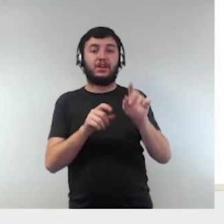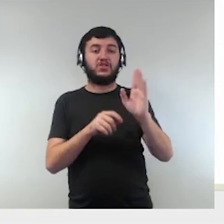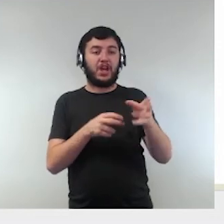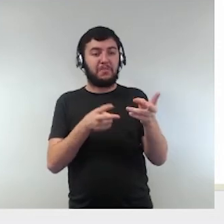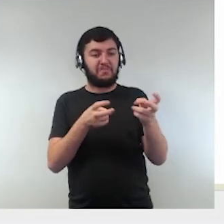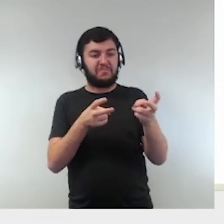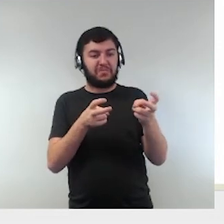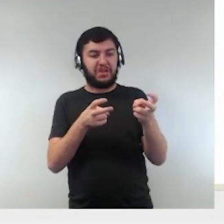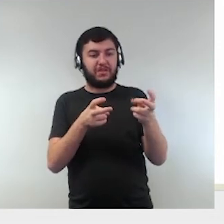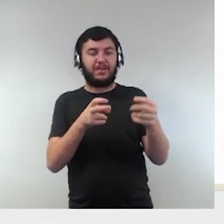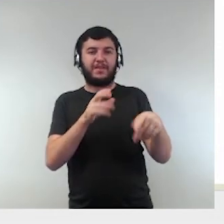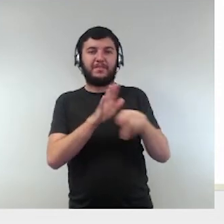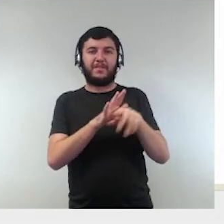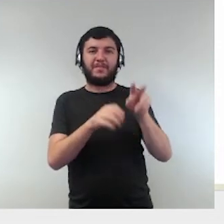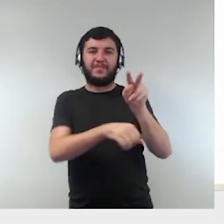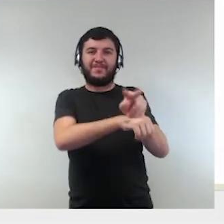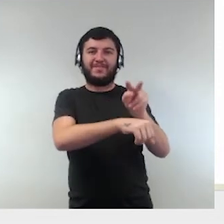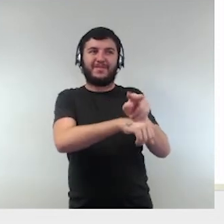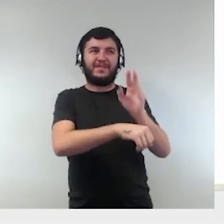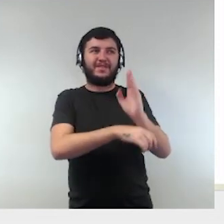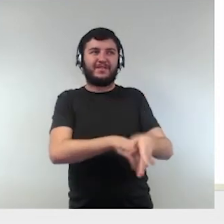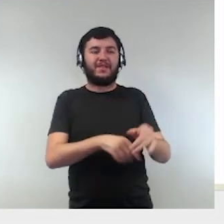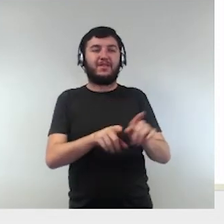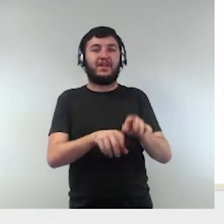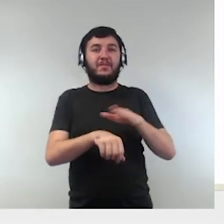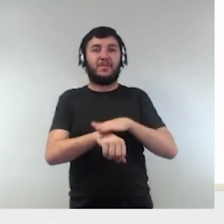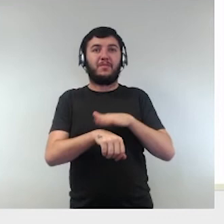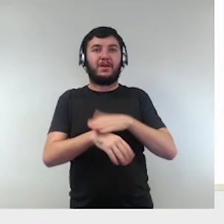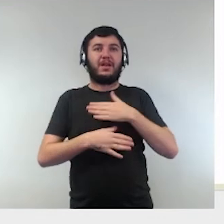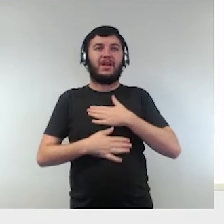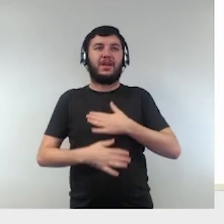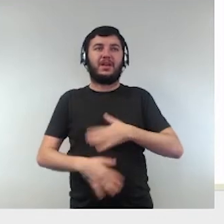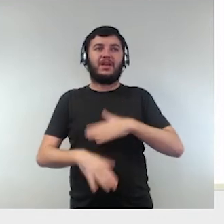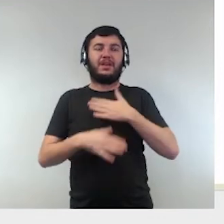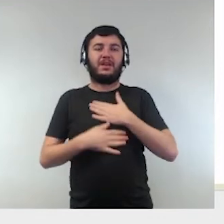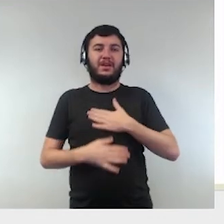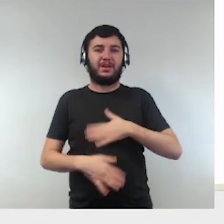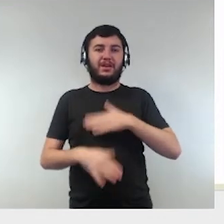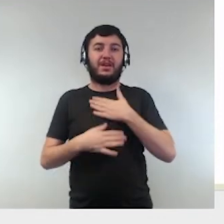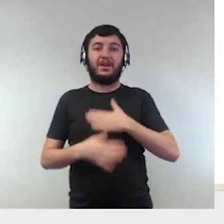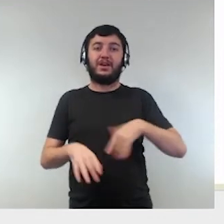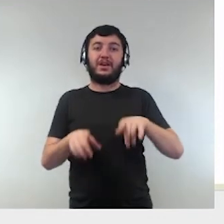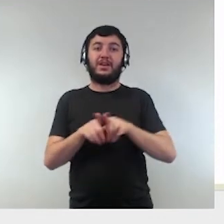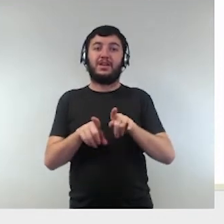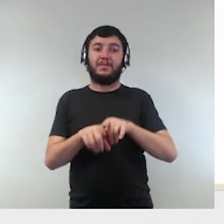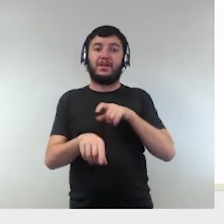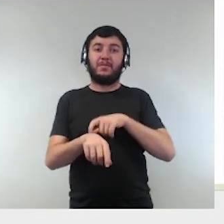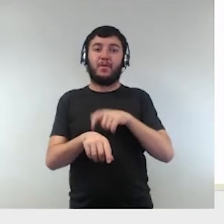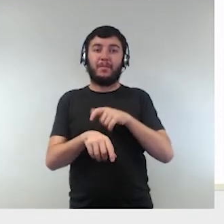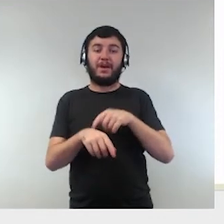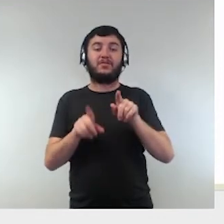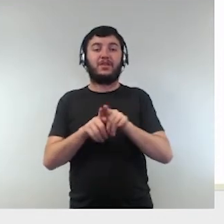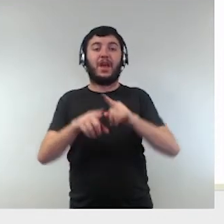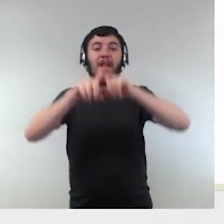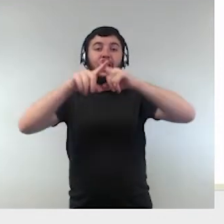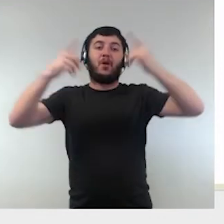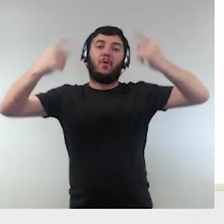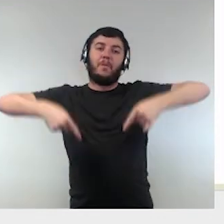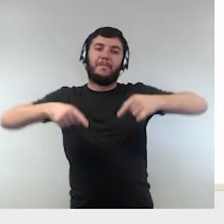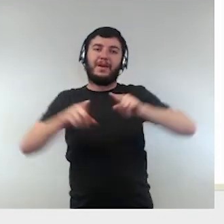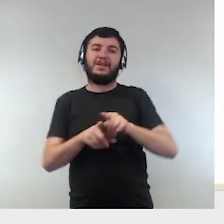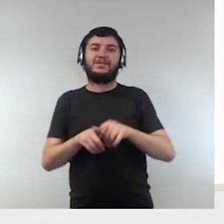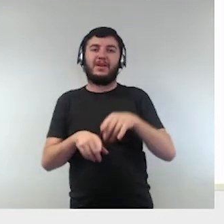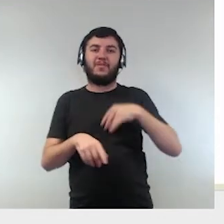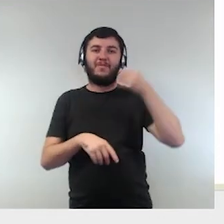medidores fisiológicos, antes, durante o descanso e após competir na vaquejada. E não houve lesão. O cortisol é um hormônio, como